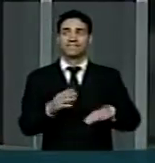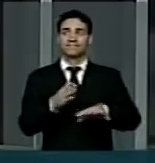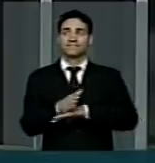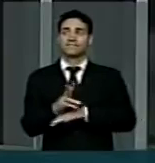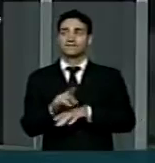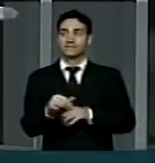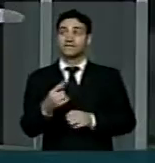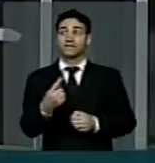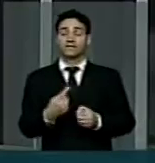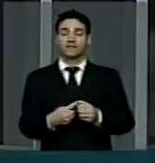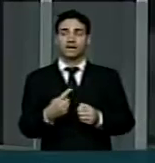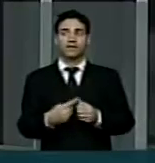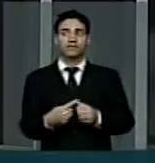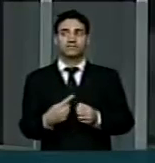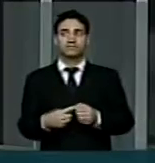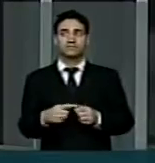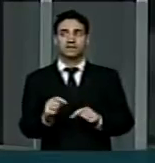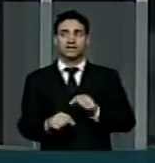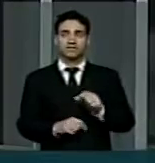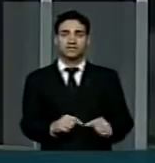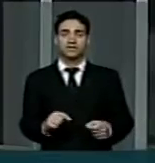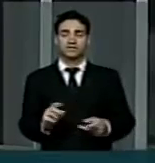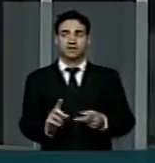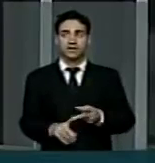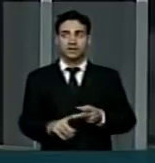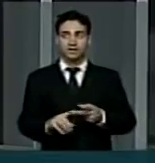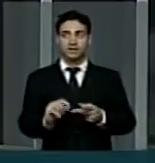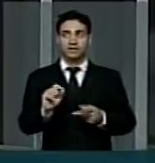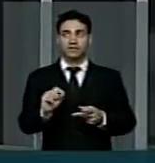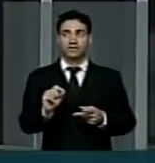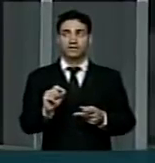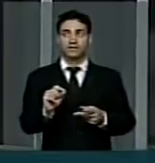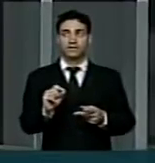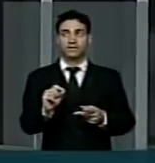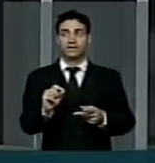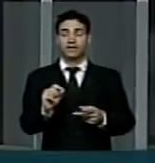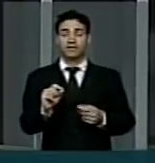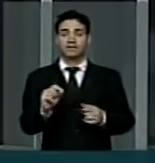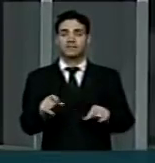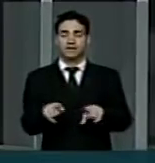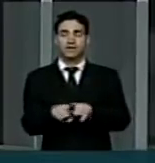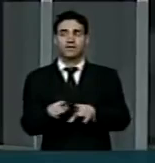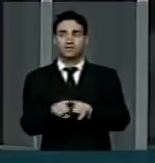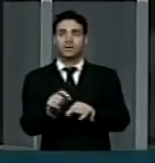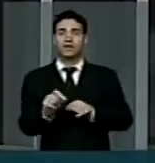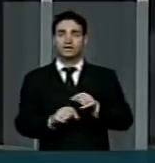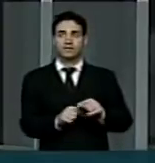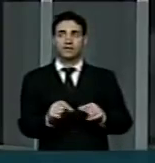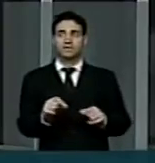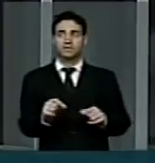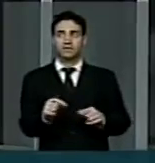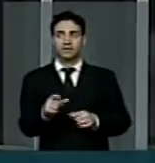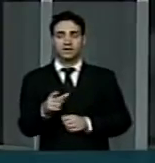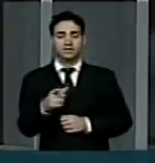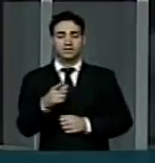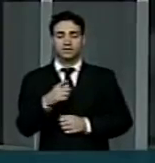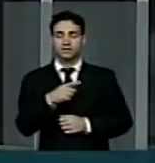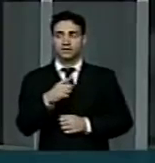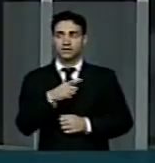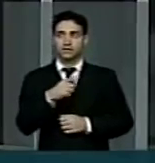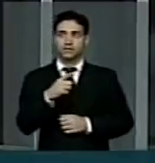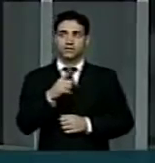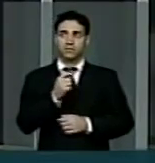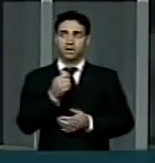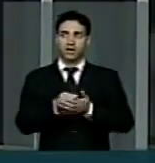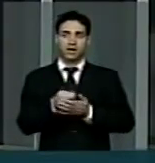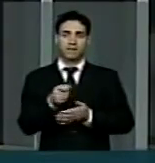certeza que aonde Vossas Excelências vão também, aquelas pessoas humildes, a gente pergunta, você paga muito imposto? Não pago imposto